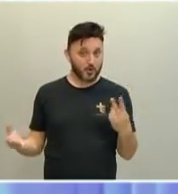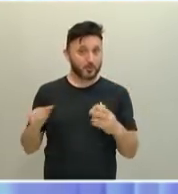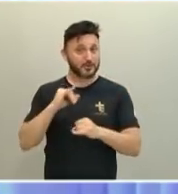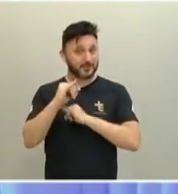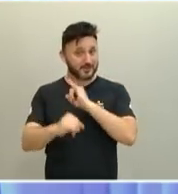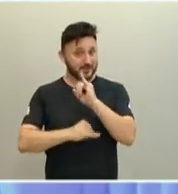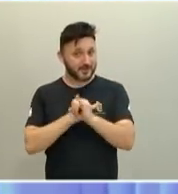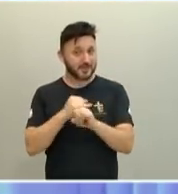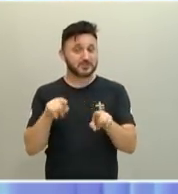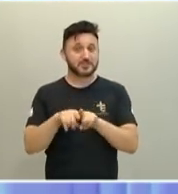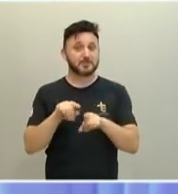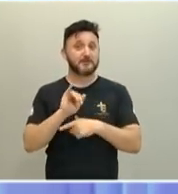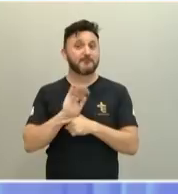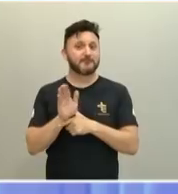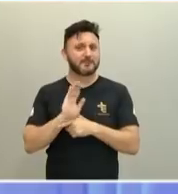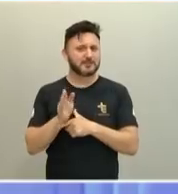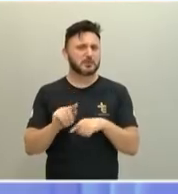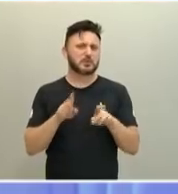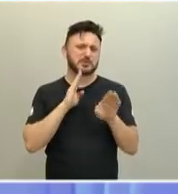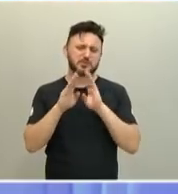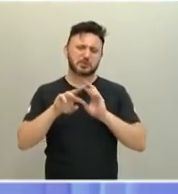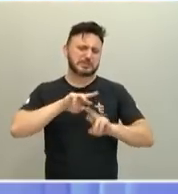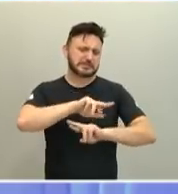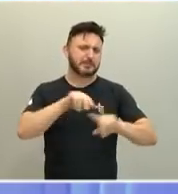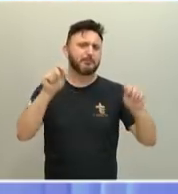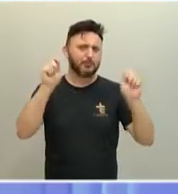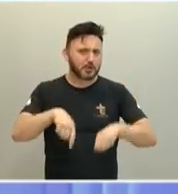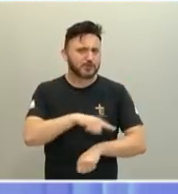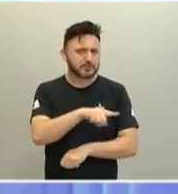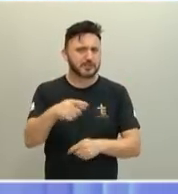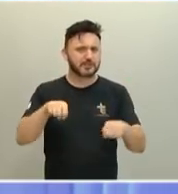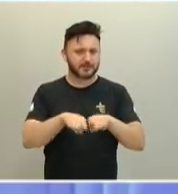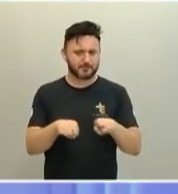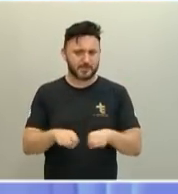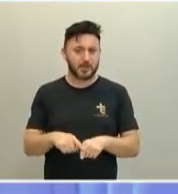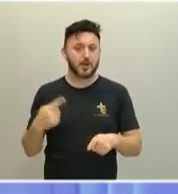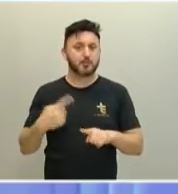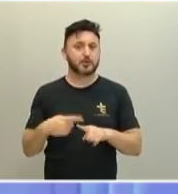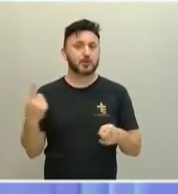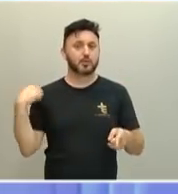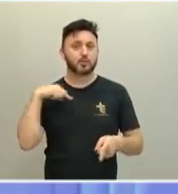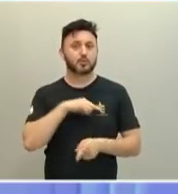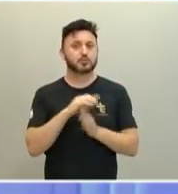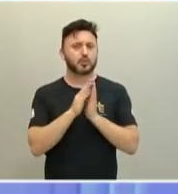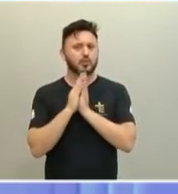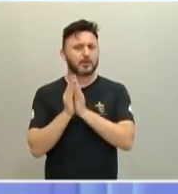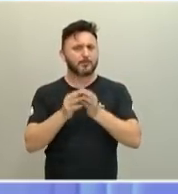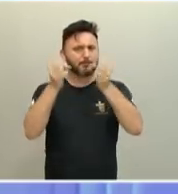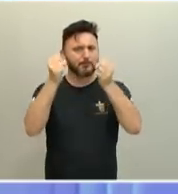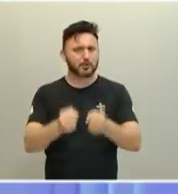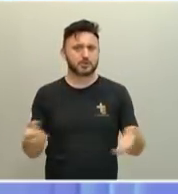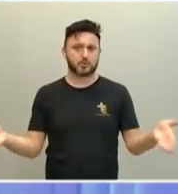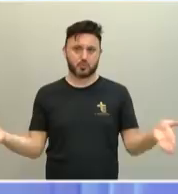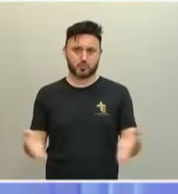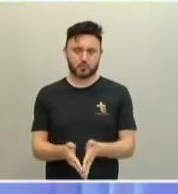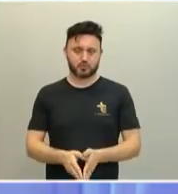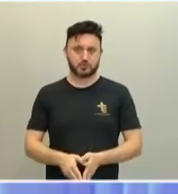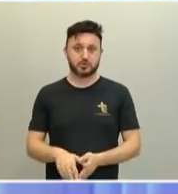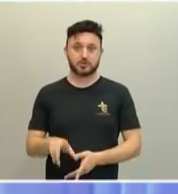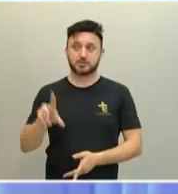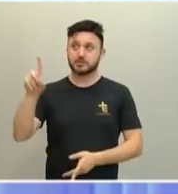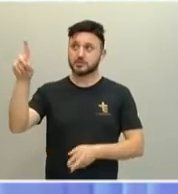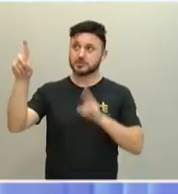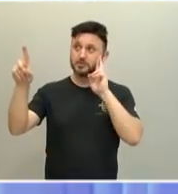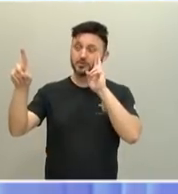41-3221-6060. Liga e pede oração, porque nós vamos orar hoje de uma forma muito poderosa, mas muito poderosa, para que o Senhor